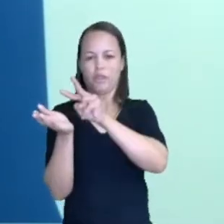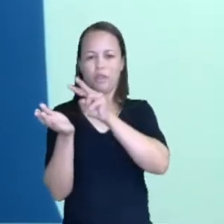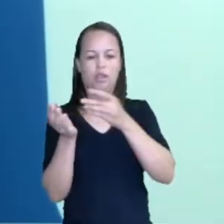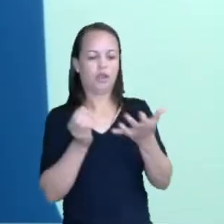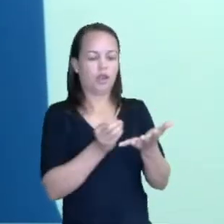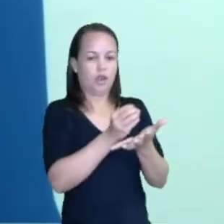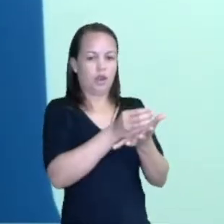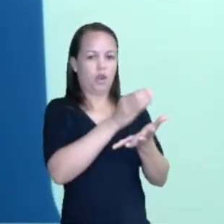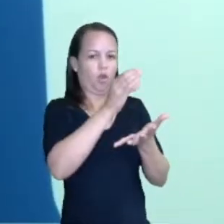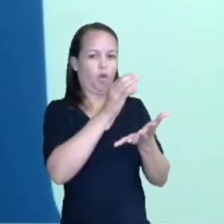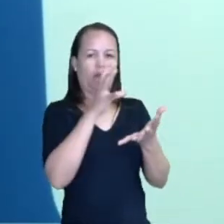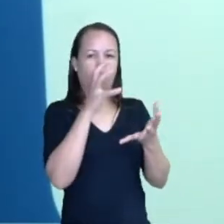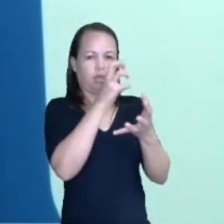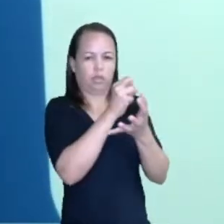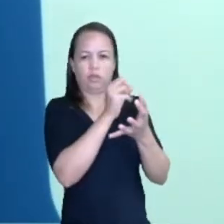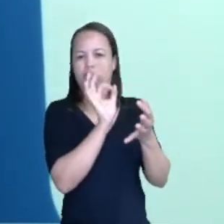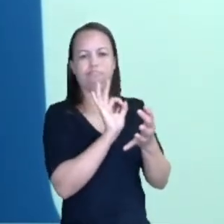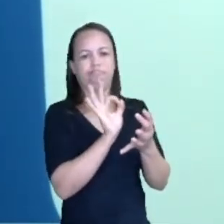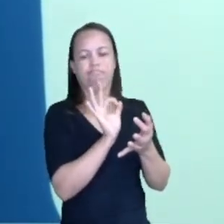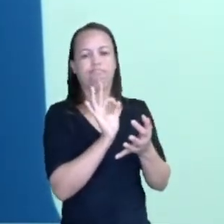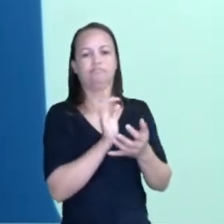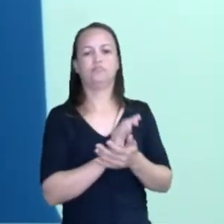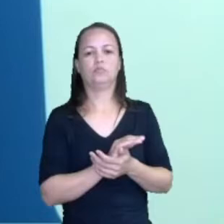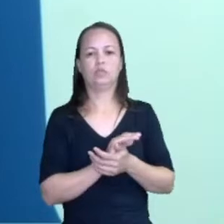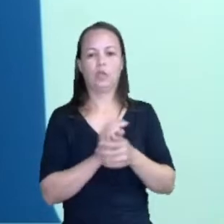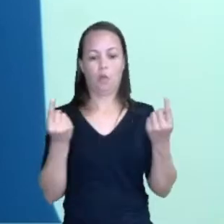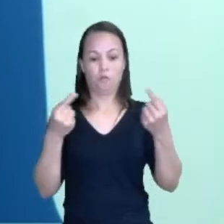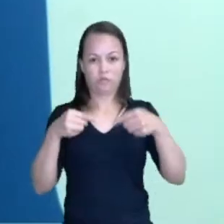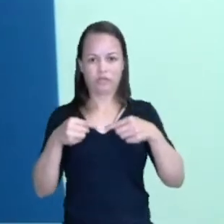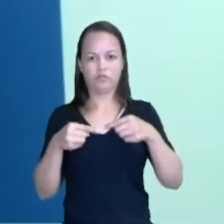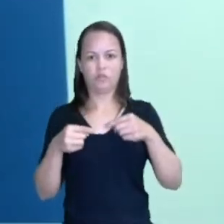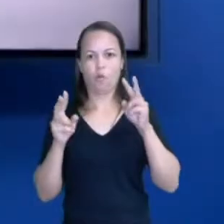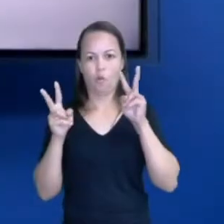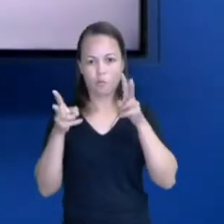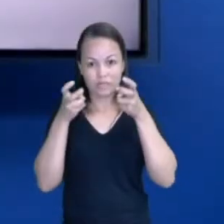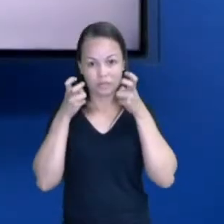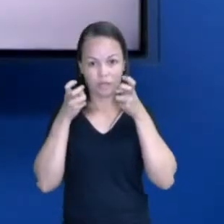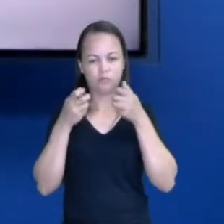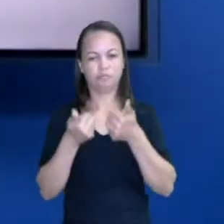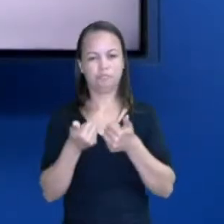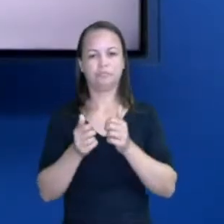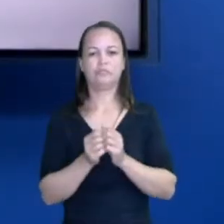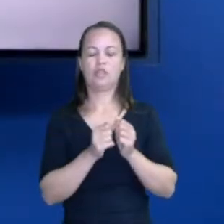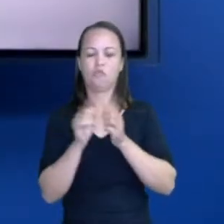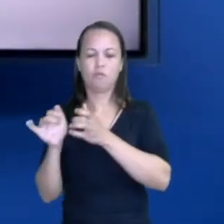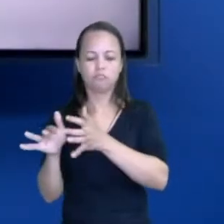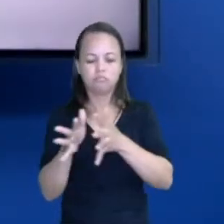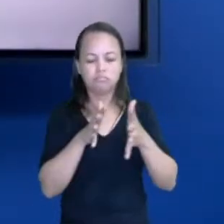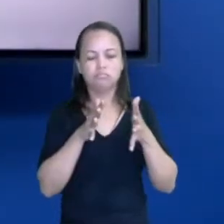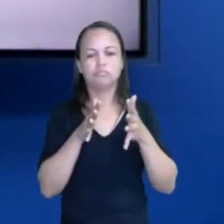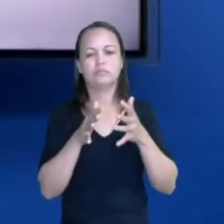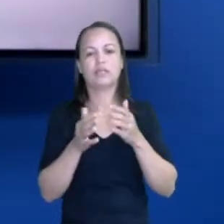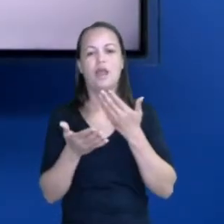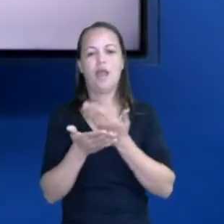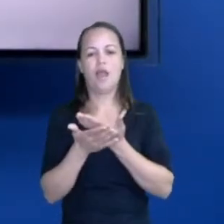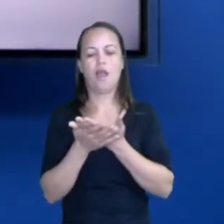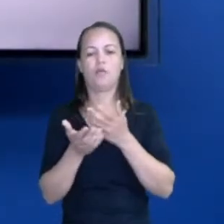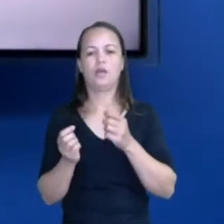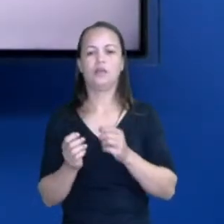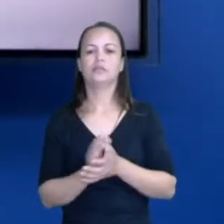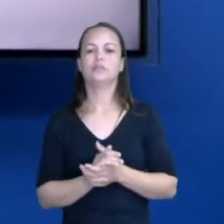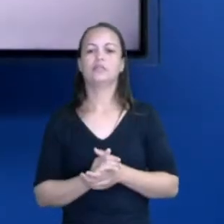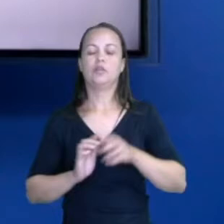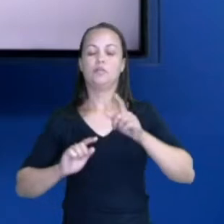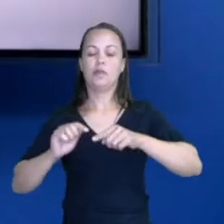refletir a luminosidade. Perceberam esse primeiro desafio nosso? Muito bem, vamos dar prosseguimento aqui à nossa aula e a segunda propriedade